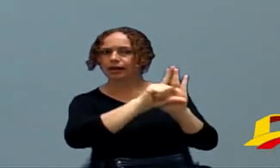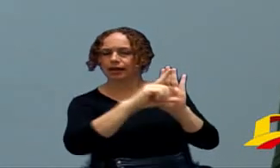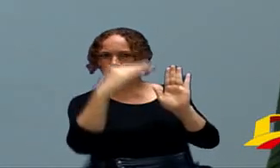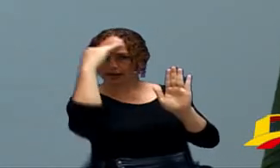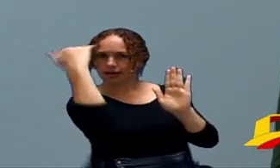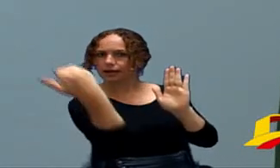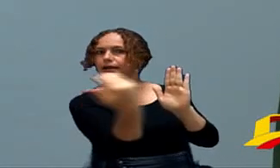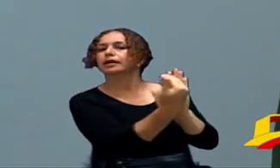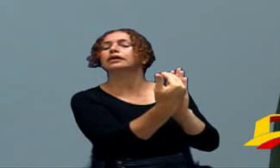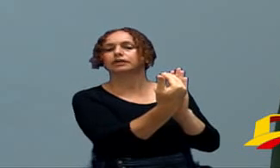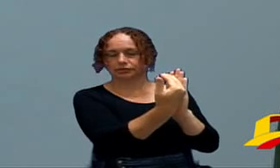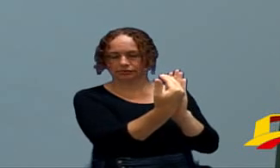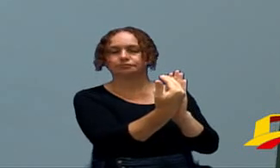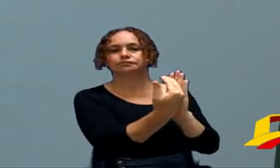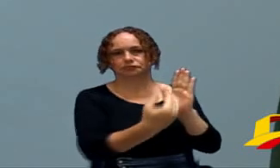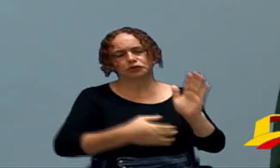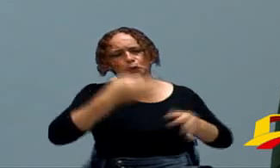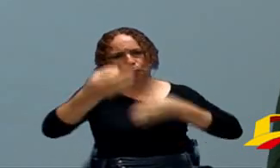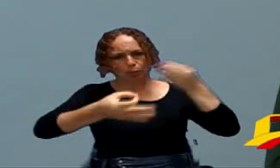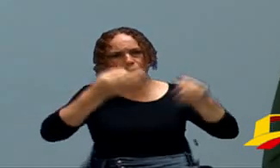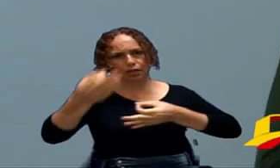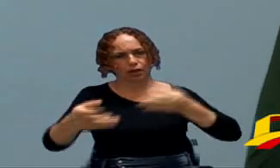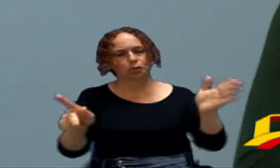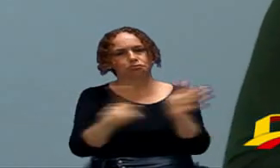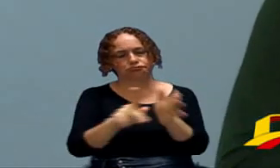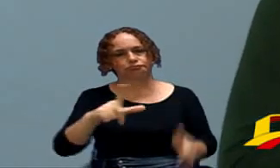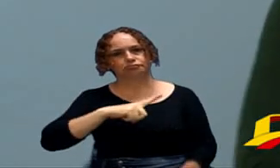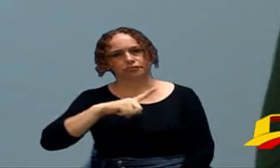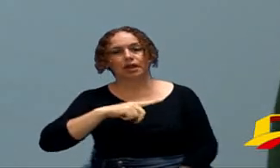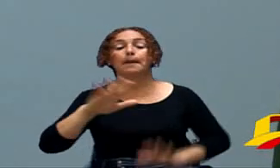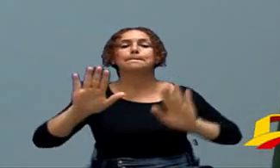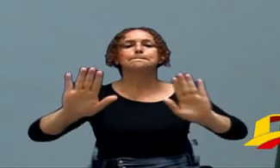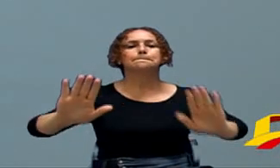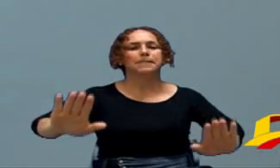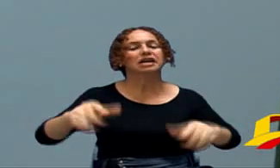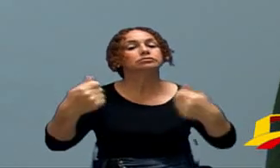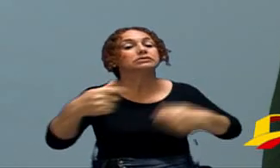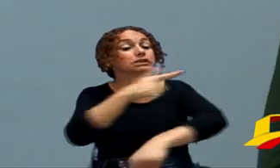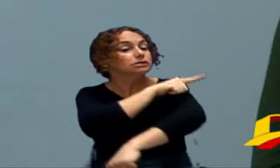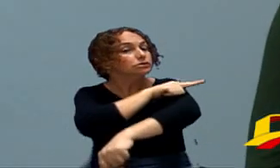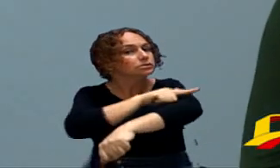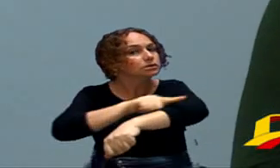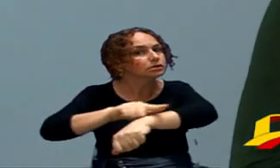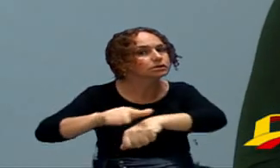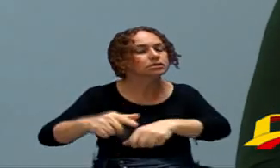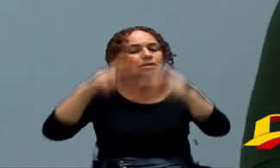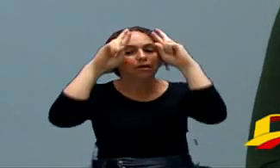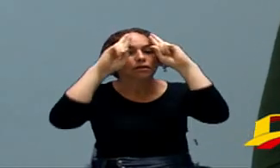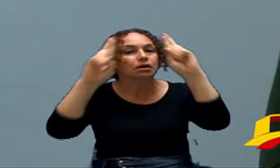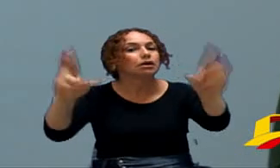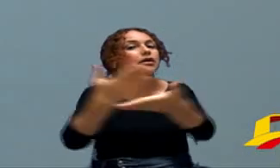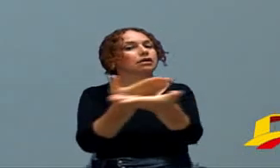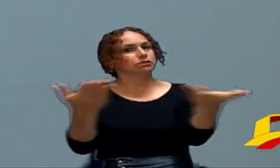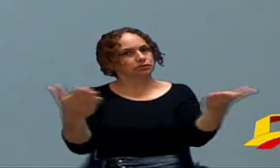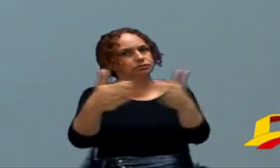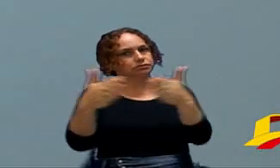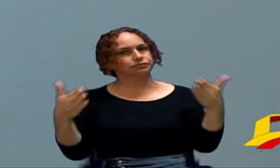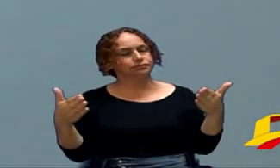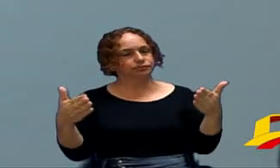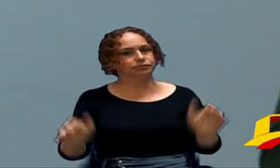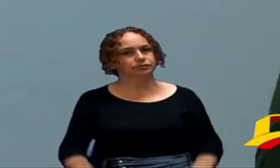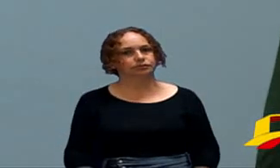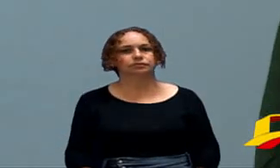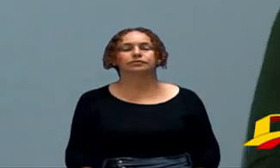legal e democrático de se manifestarem. Mas o façam de forma civilizada, educada e respeitosa, por gentileza.